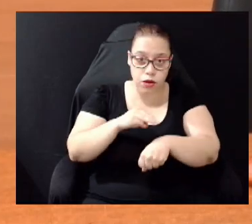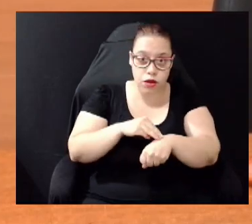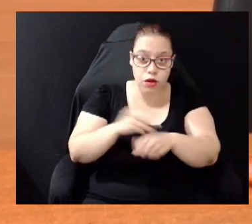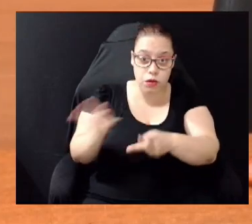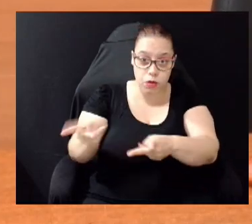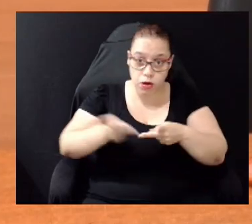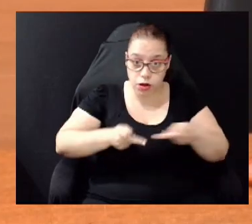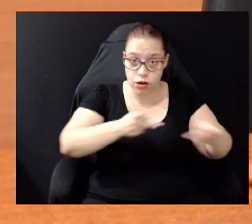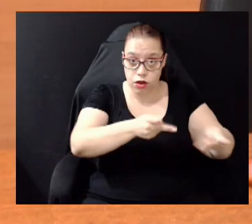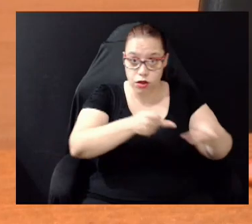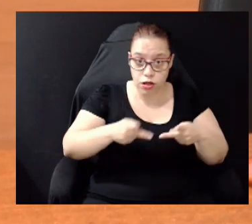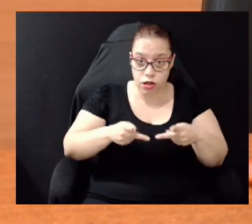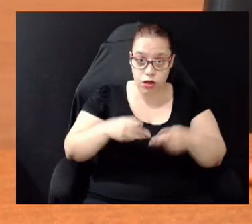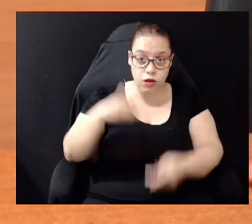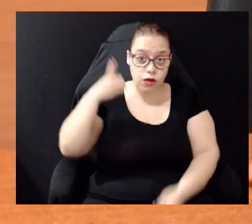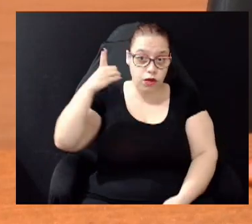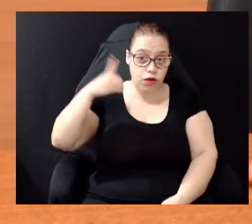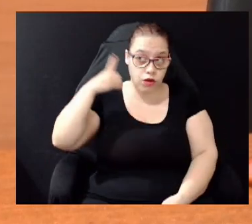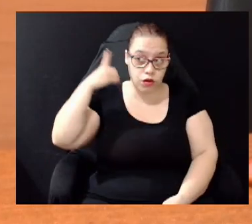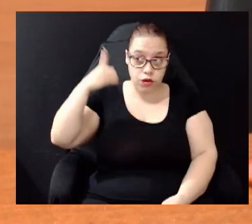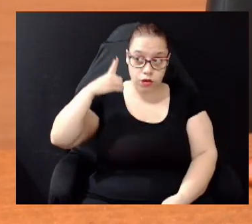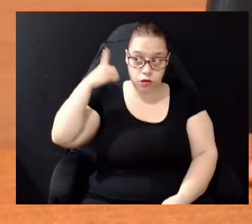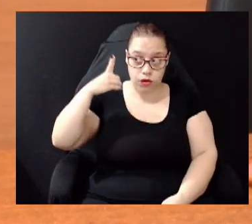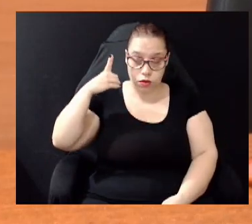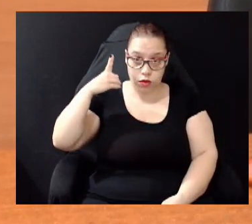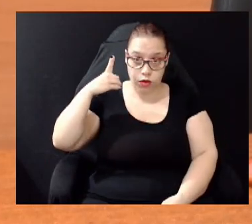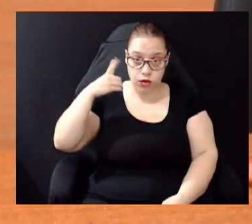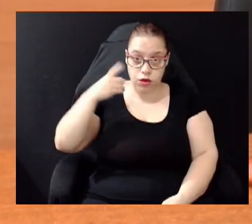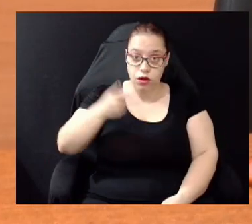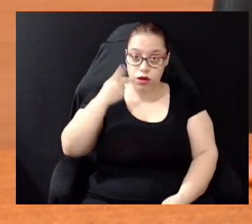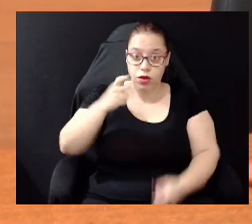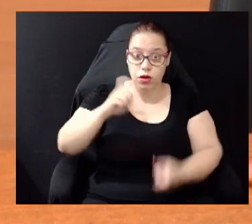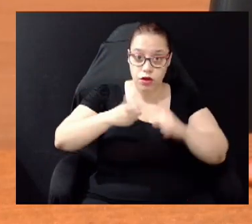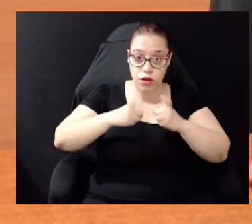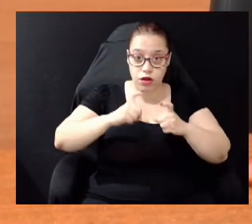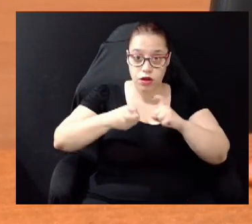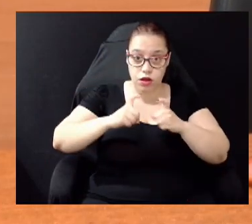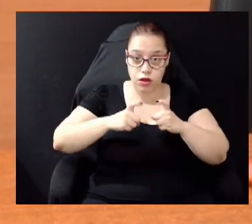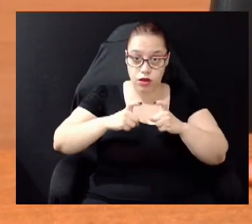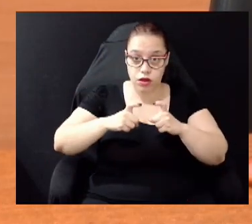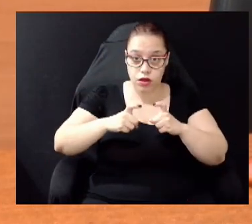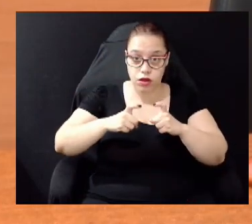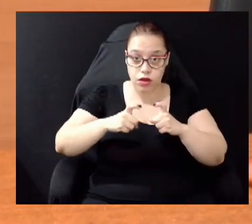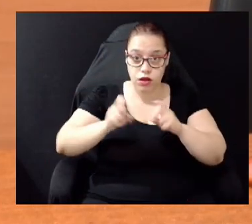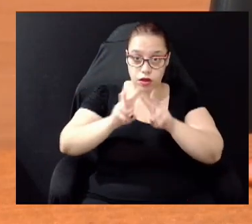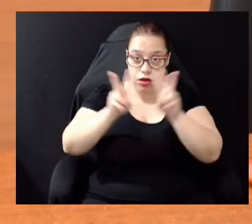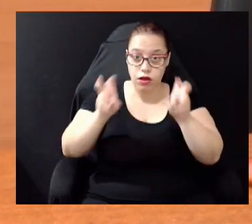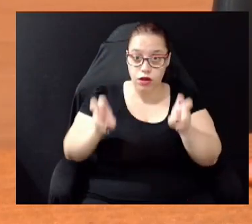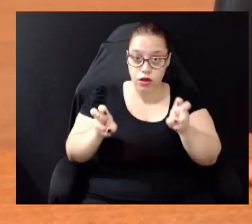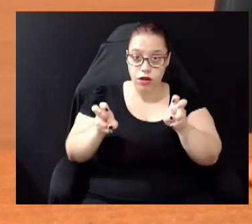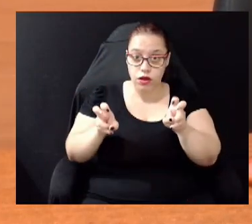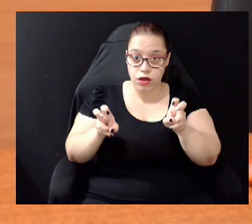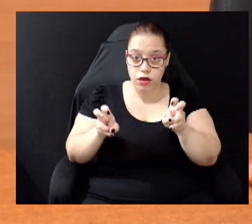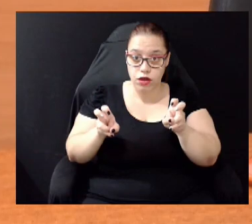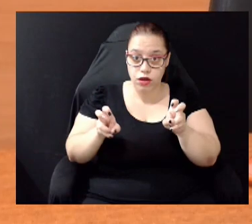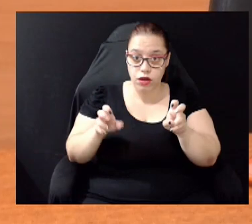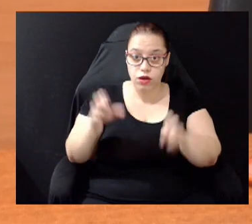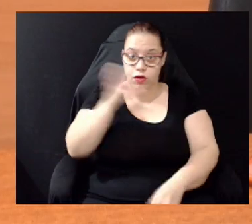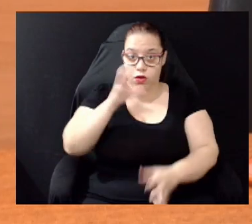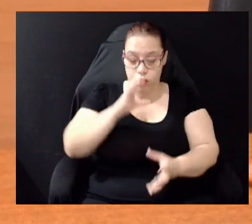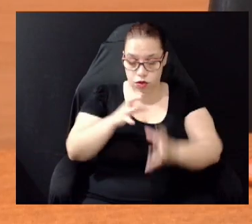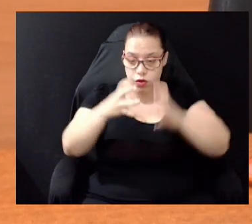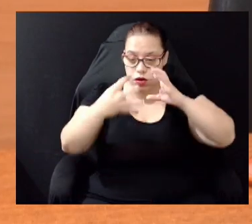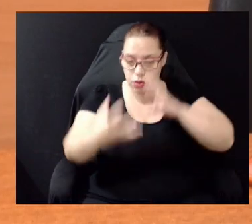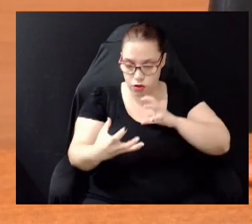pela deputada Mônica Seixas para fazer uma fala numa reunião sobre a questão do aquecimento global, da questão da